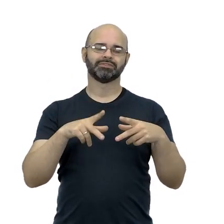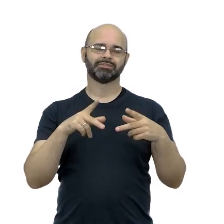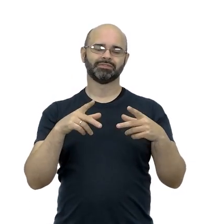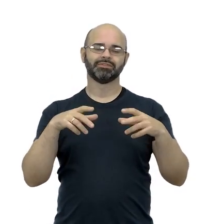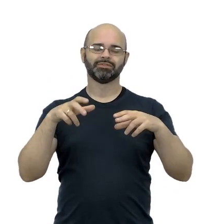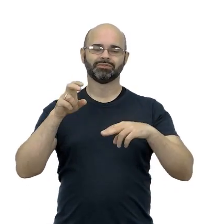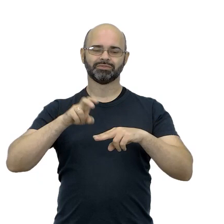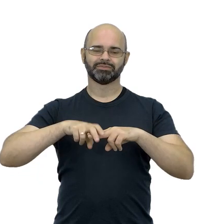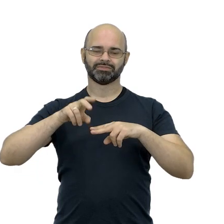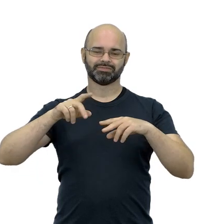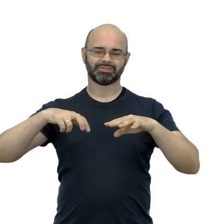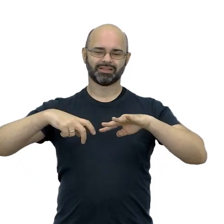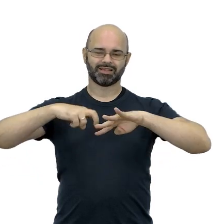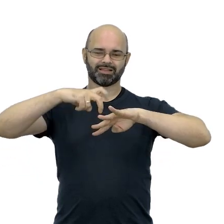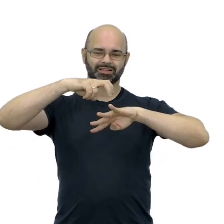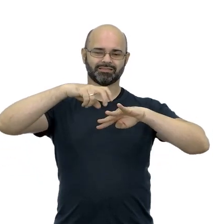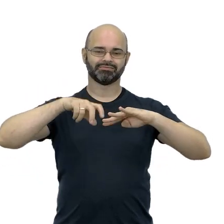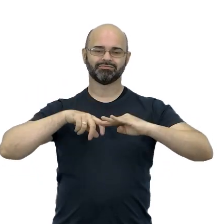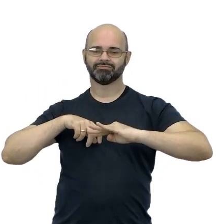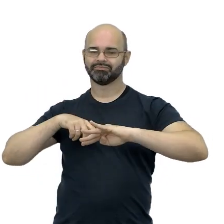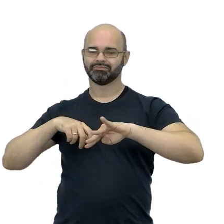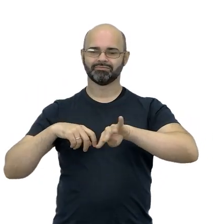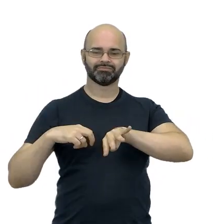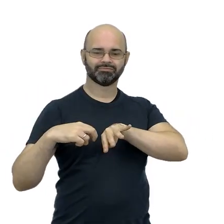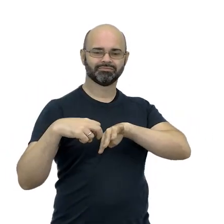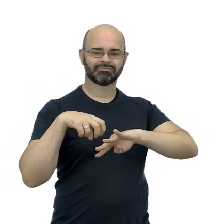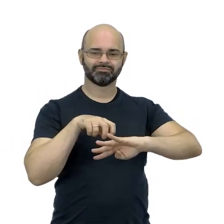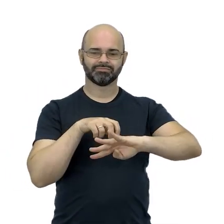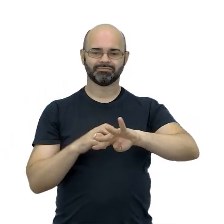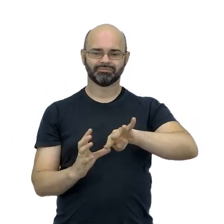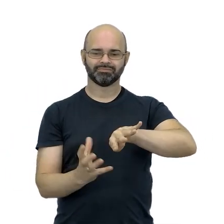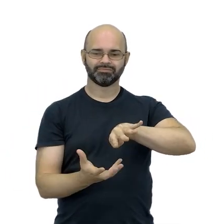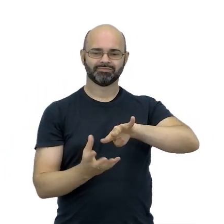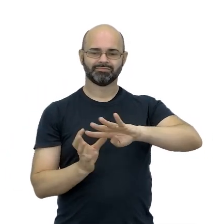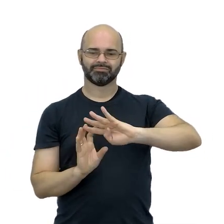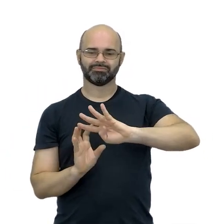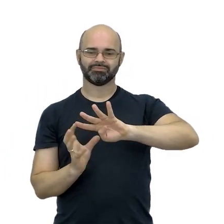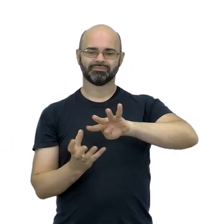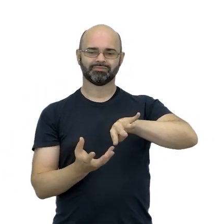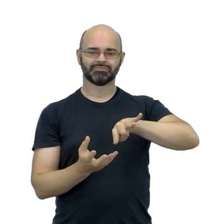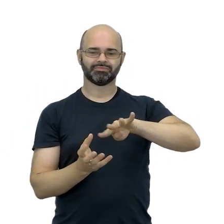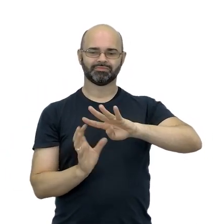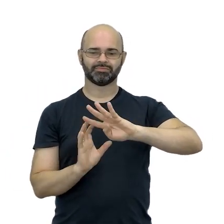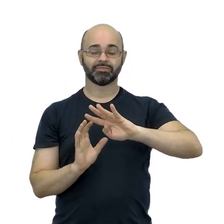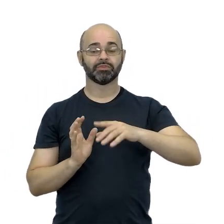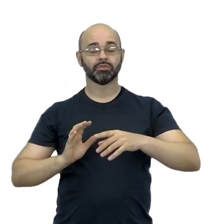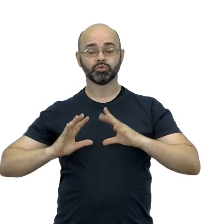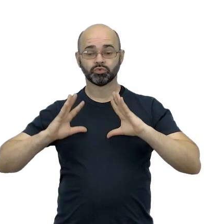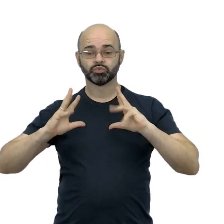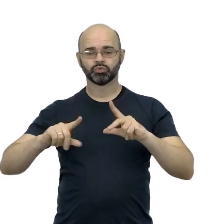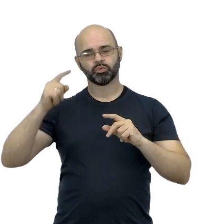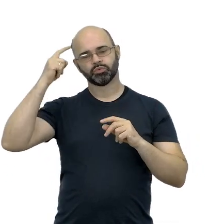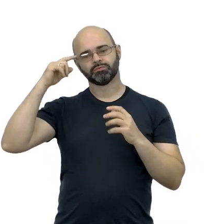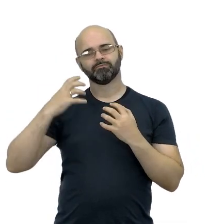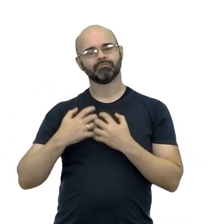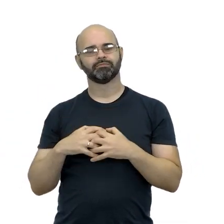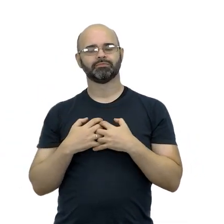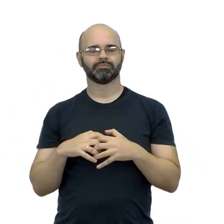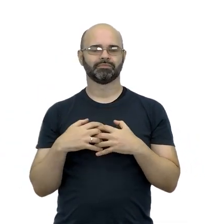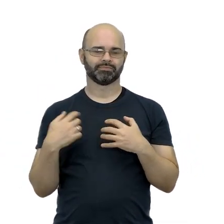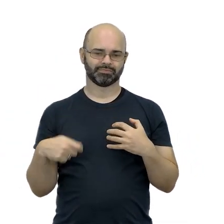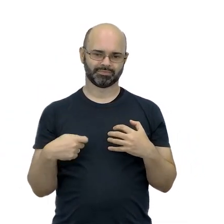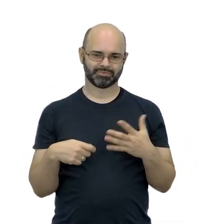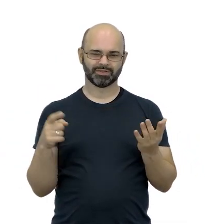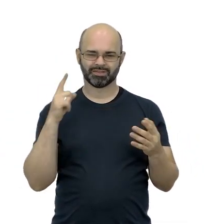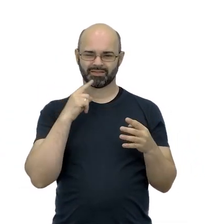né? Aquela figura ali para nós. Então, na verdade, tudo isso ele tem que ser analisado. E aí, como a gente percebe esse